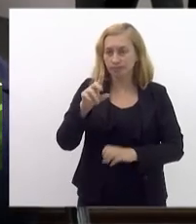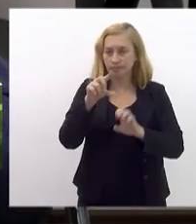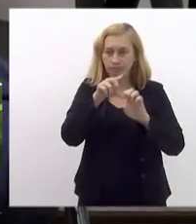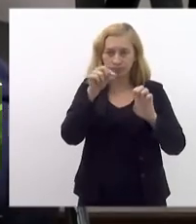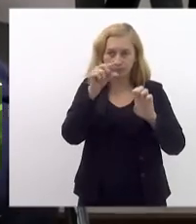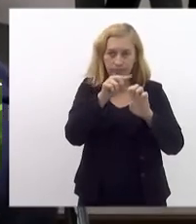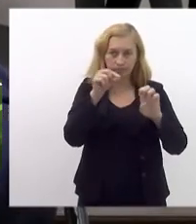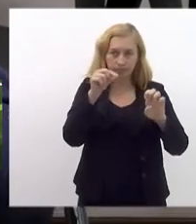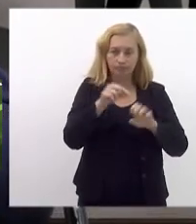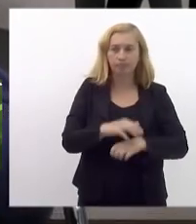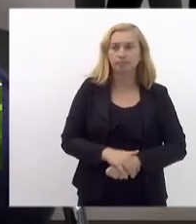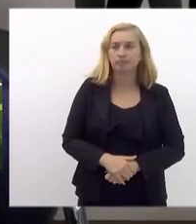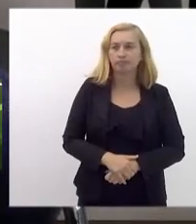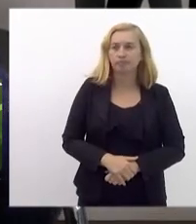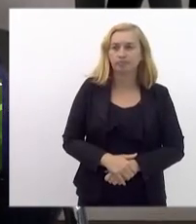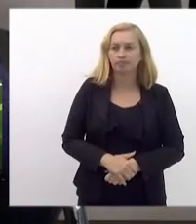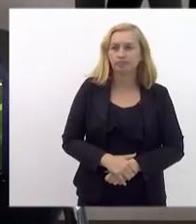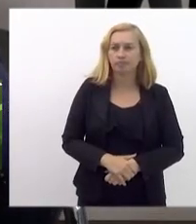empresário,